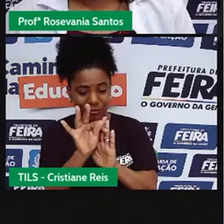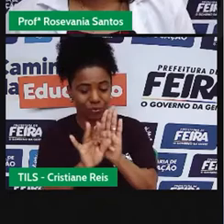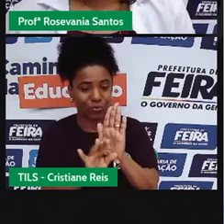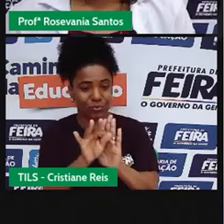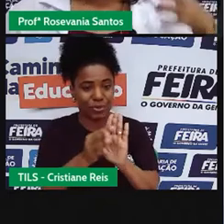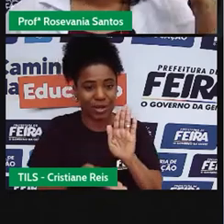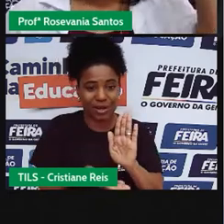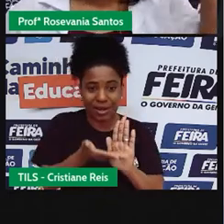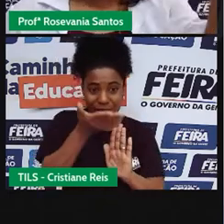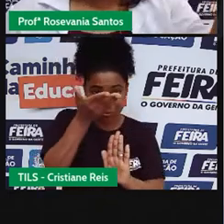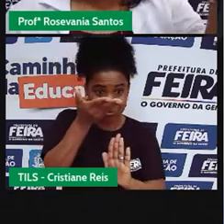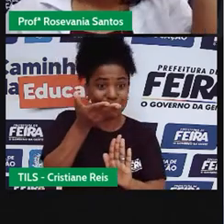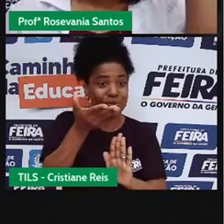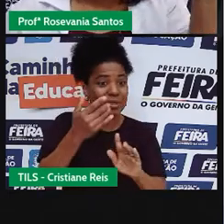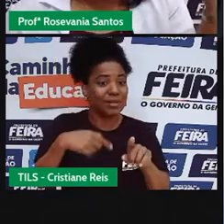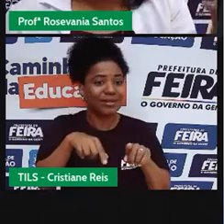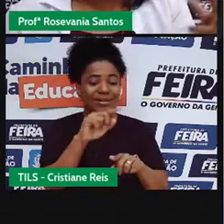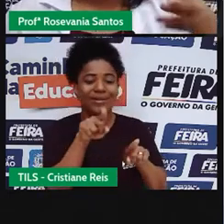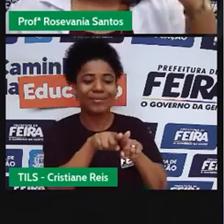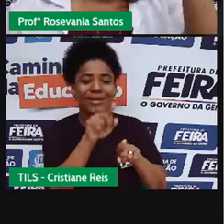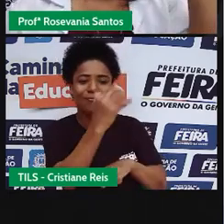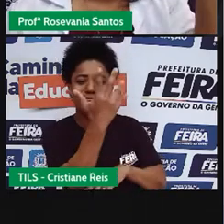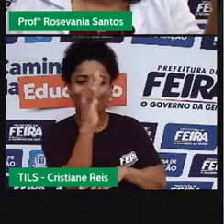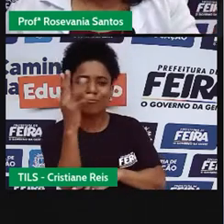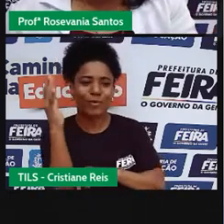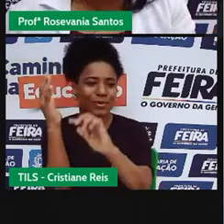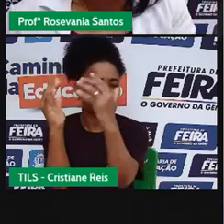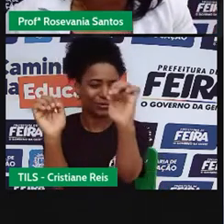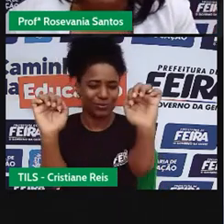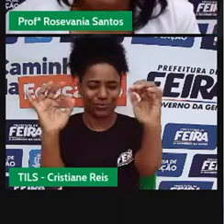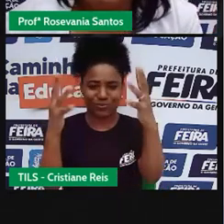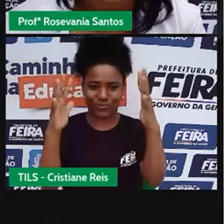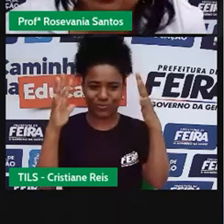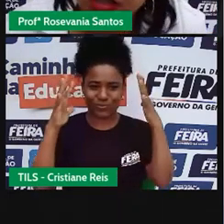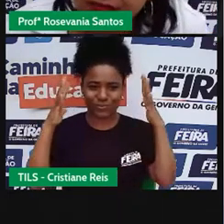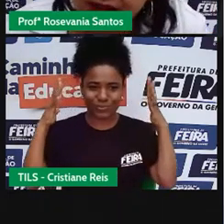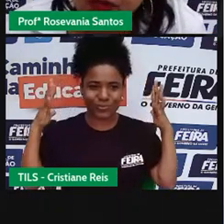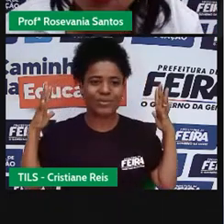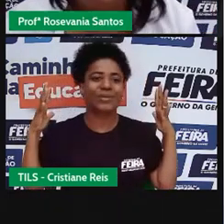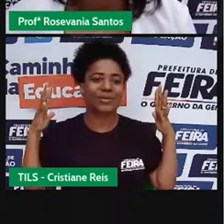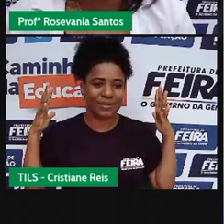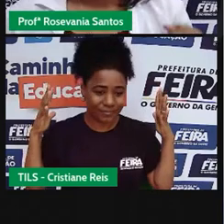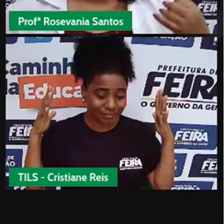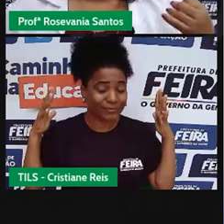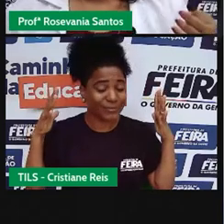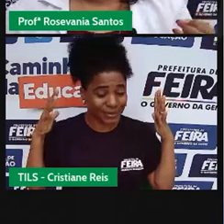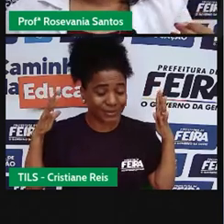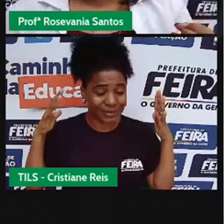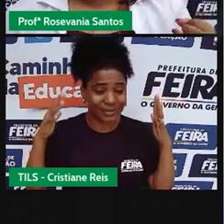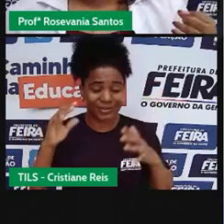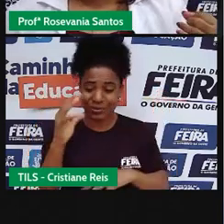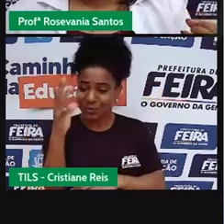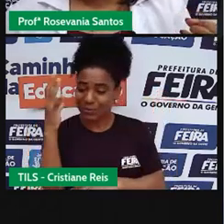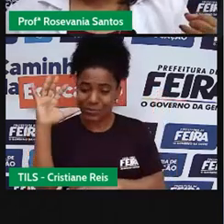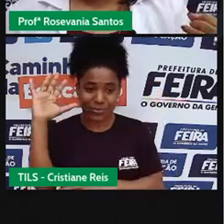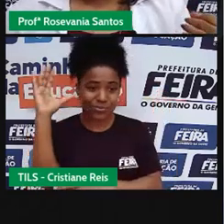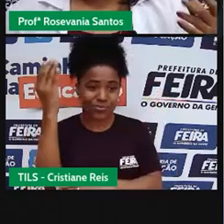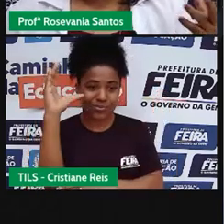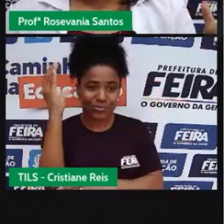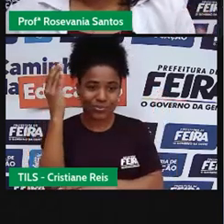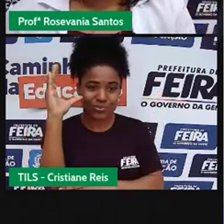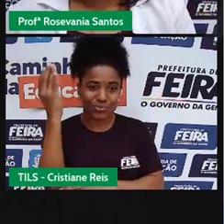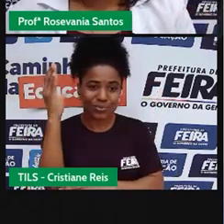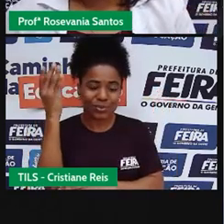tenho as florestas lá, evapotranspirando o tempo todo, tem a característica também de um clima úmido. E eu também tenho